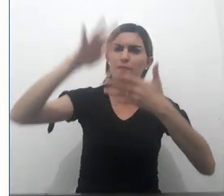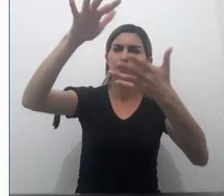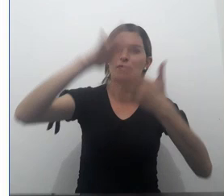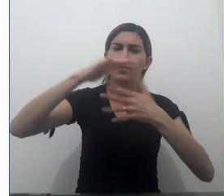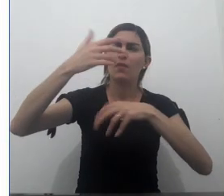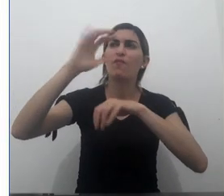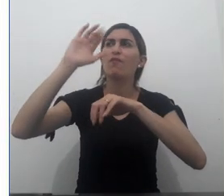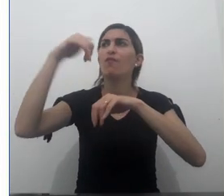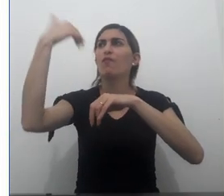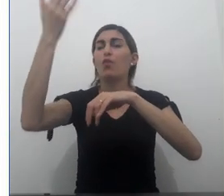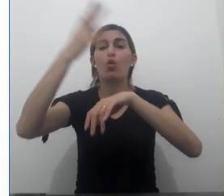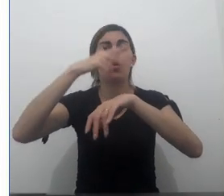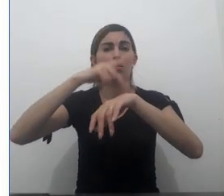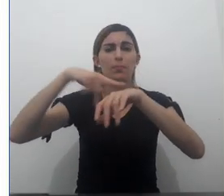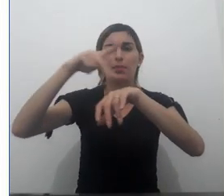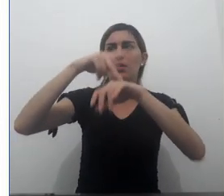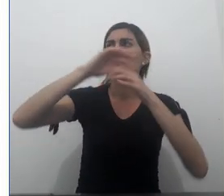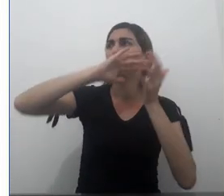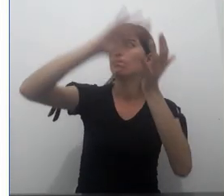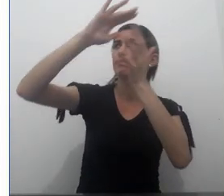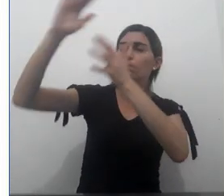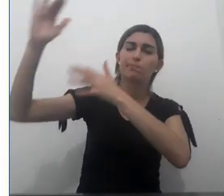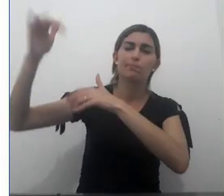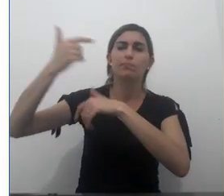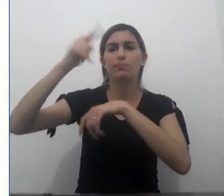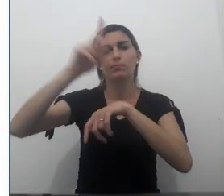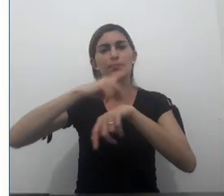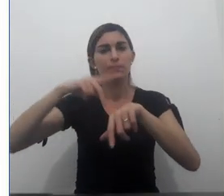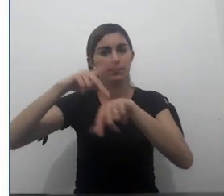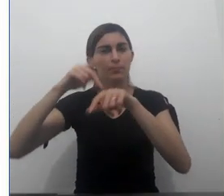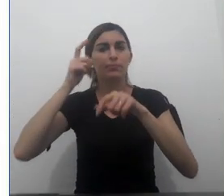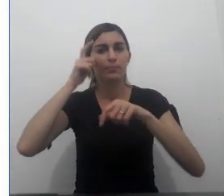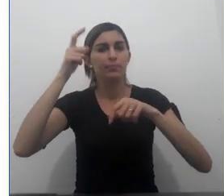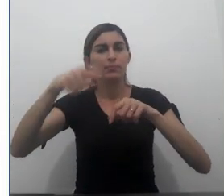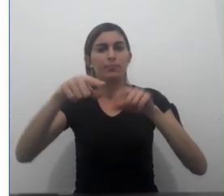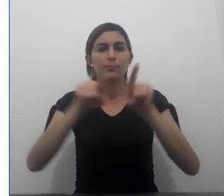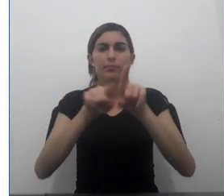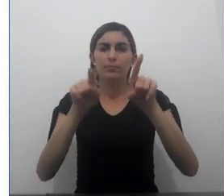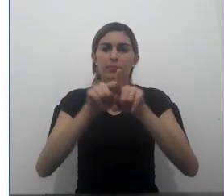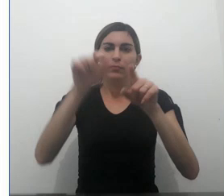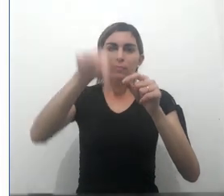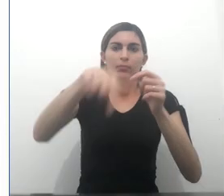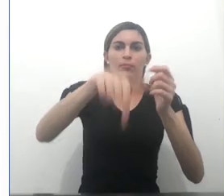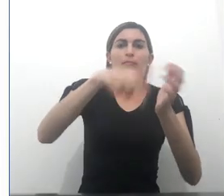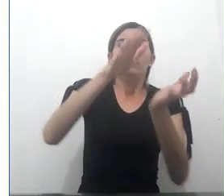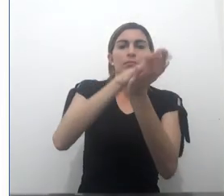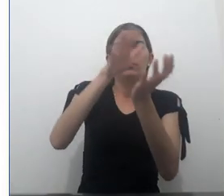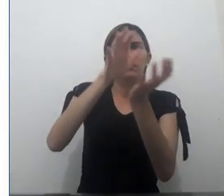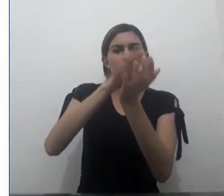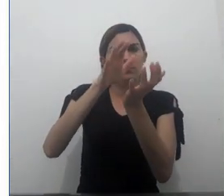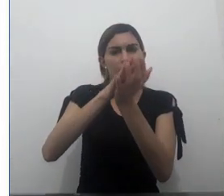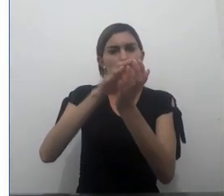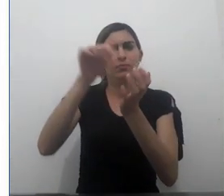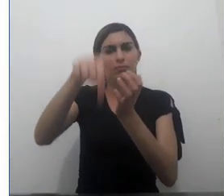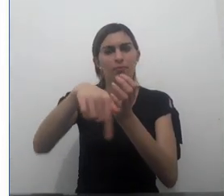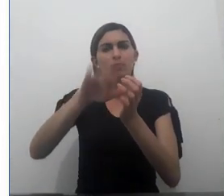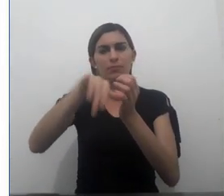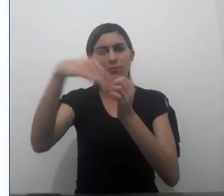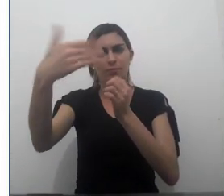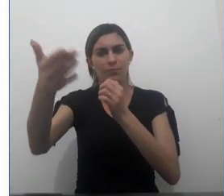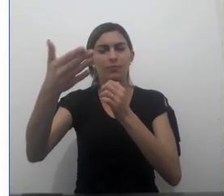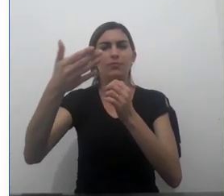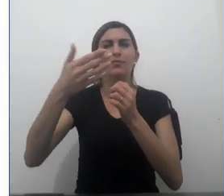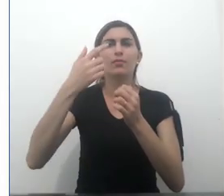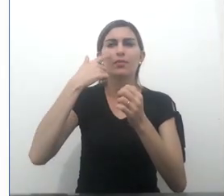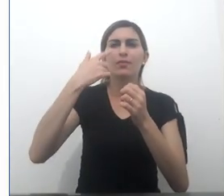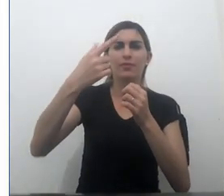enviados para fora do país, ok? Mais interessante a gente observar também esse porto aqui do Recife, que vocês observam ao lado esquerdo